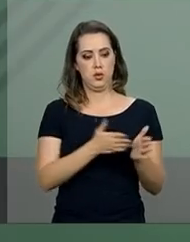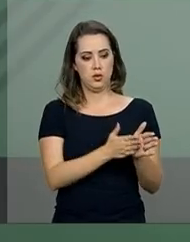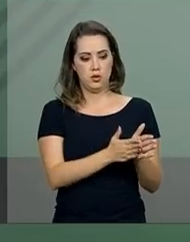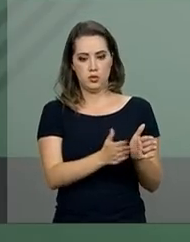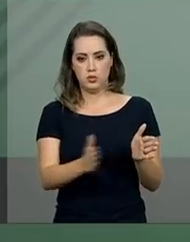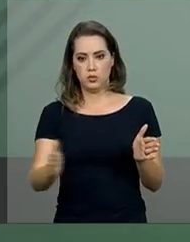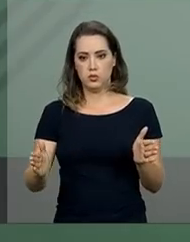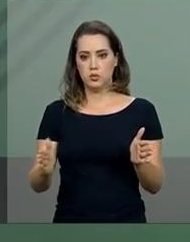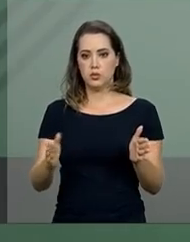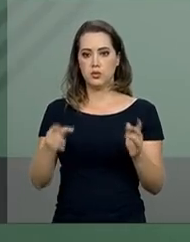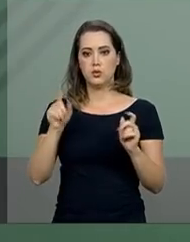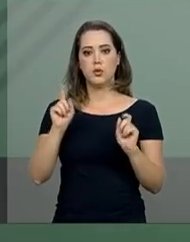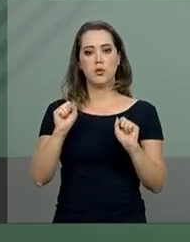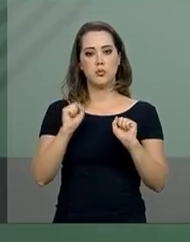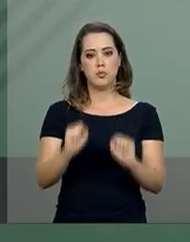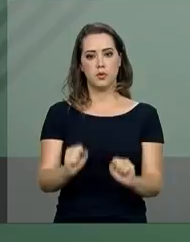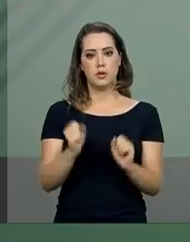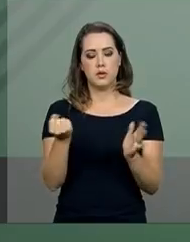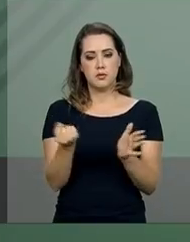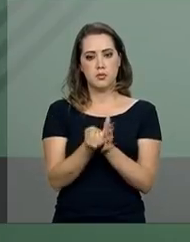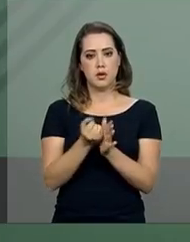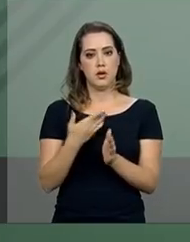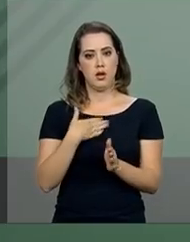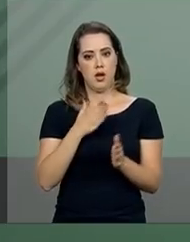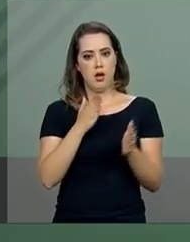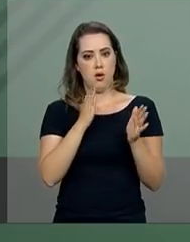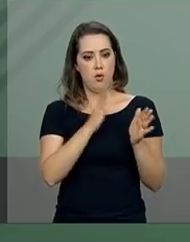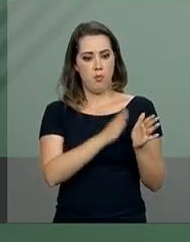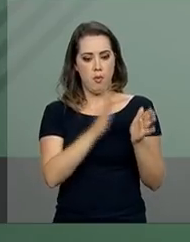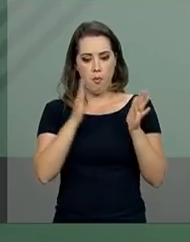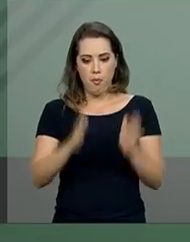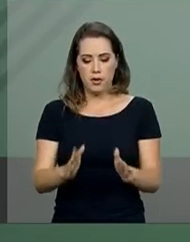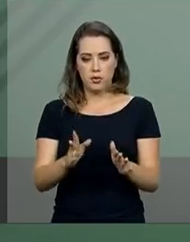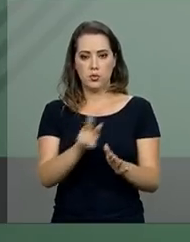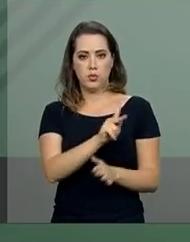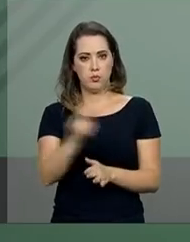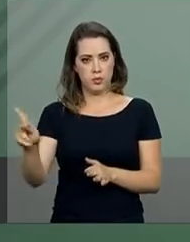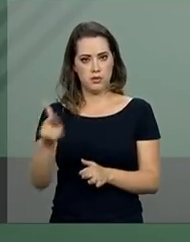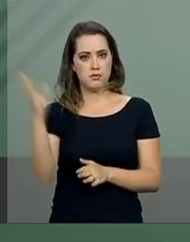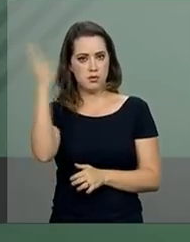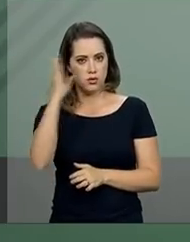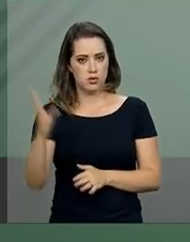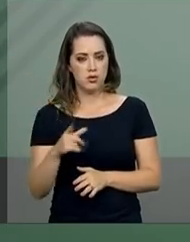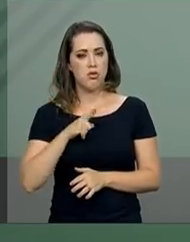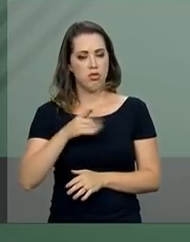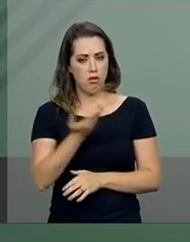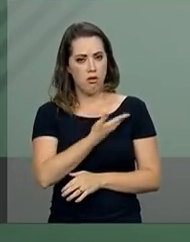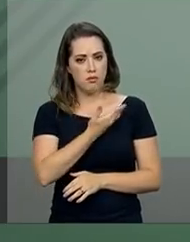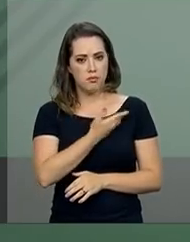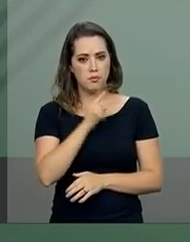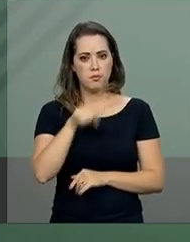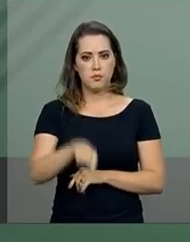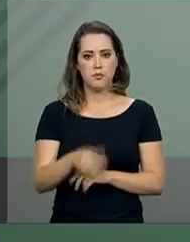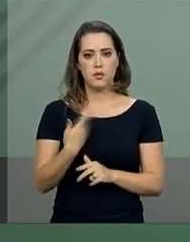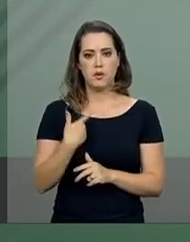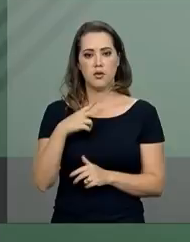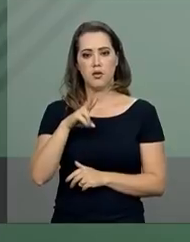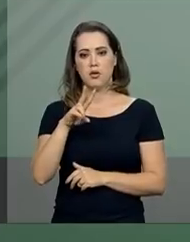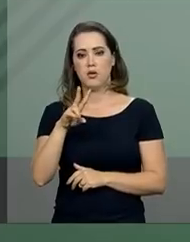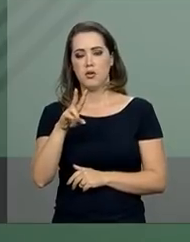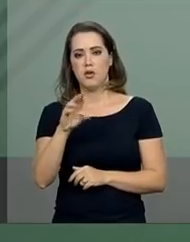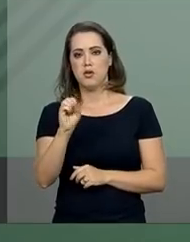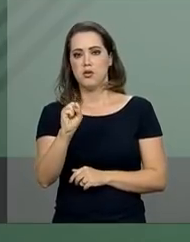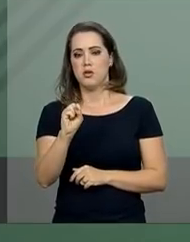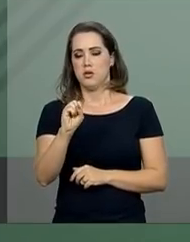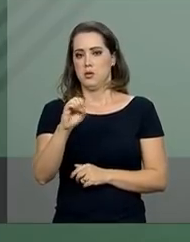pudessem marcar a minha interinidade e tenho aqui muitos amigos amigos na subchefia para assuntos